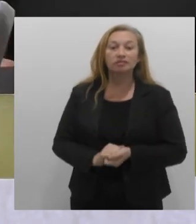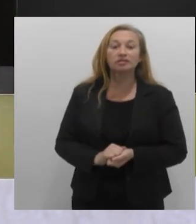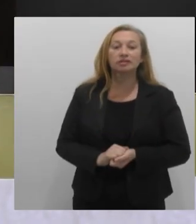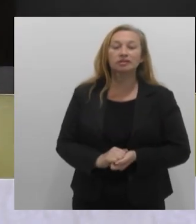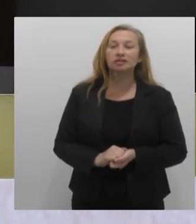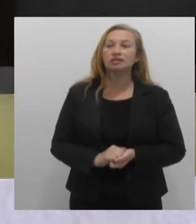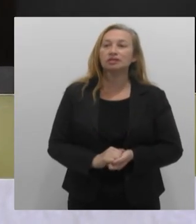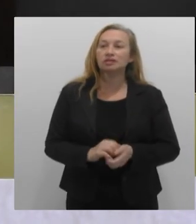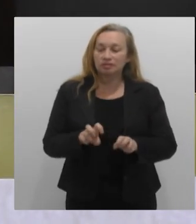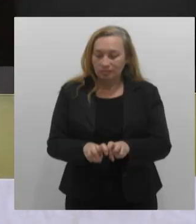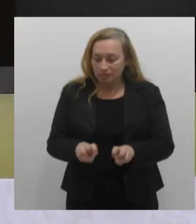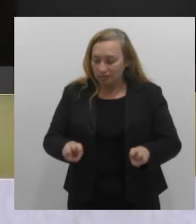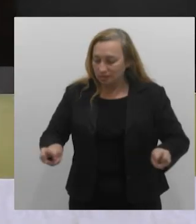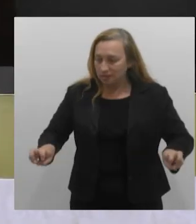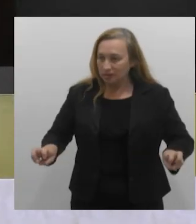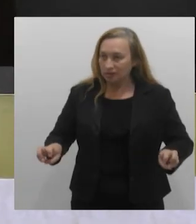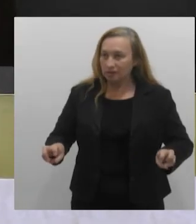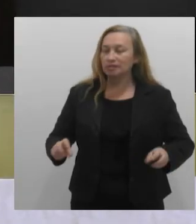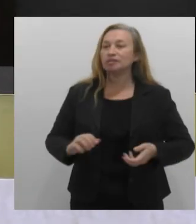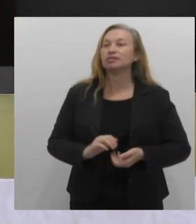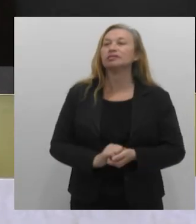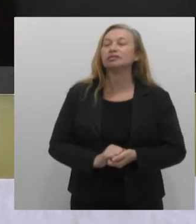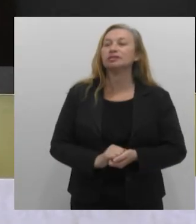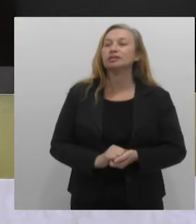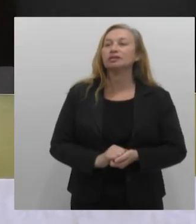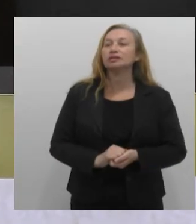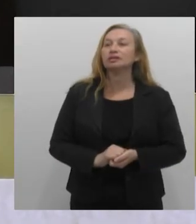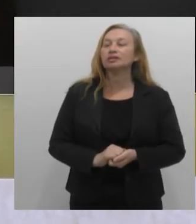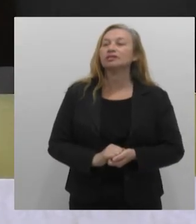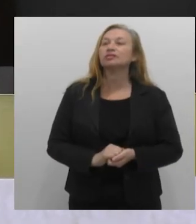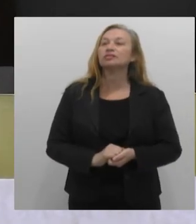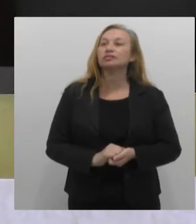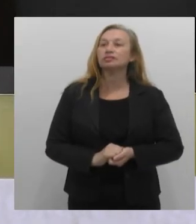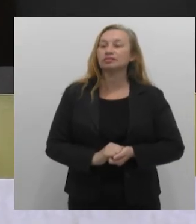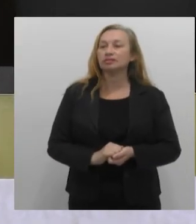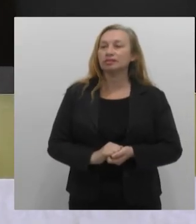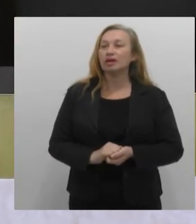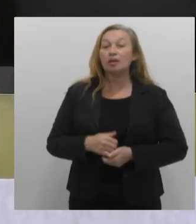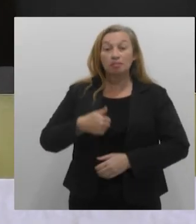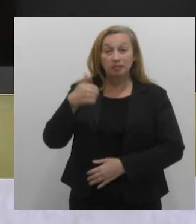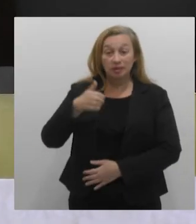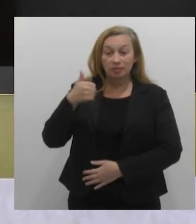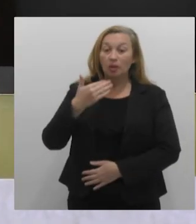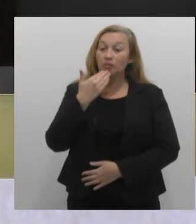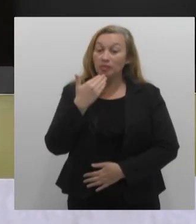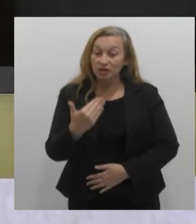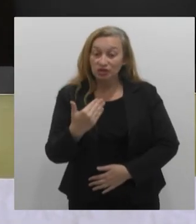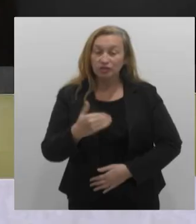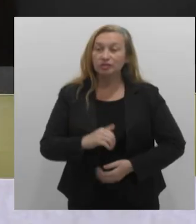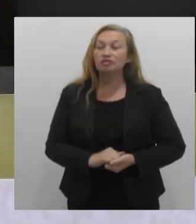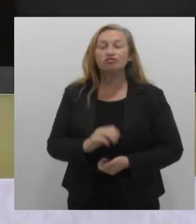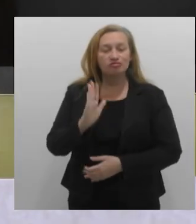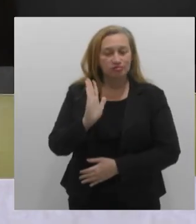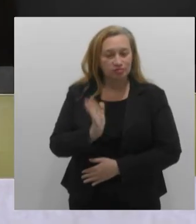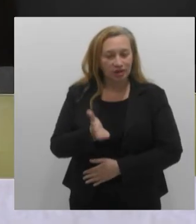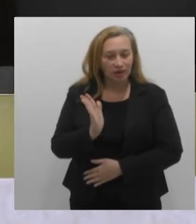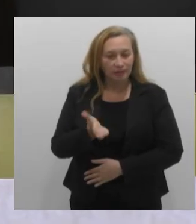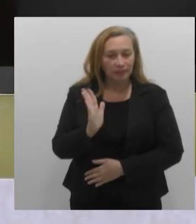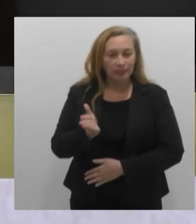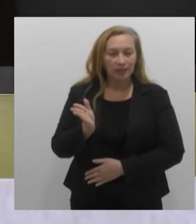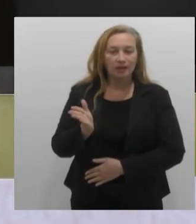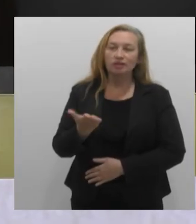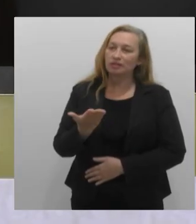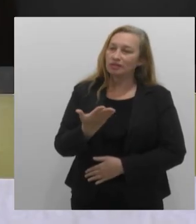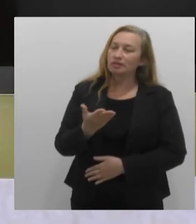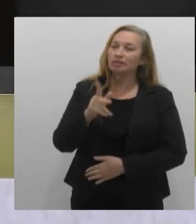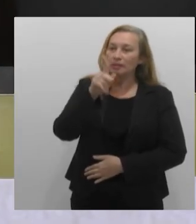palavra aos nossos membros desta mesa e, em primeiro lugar, passando a palavra ao nosso